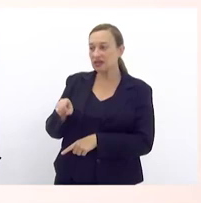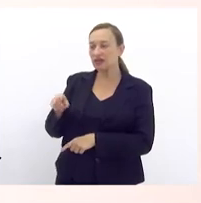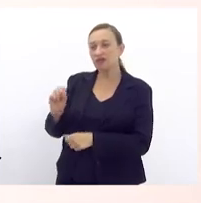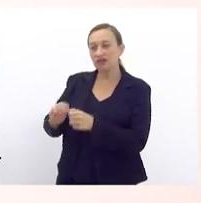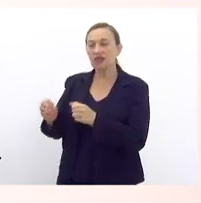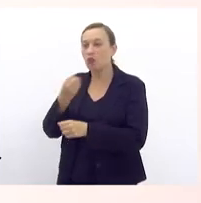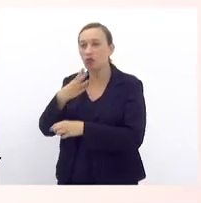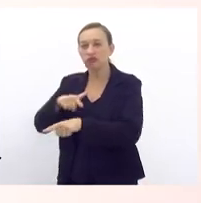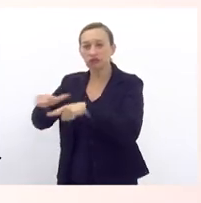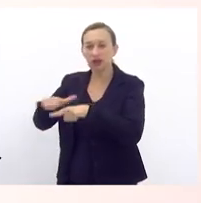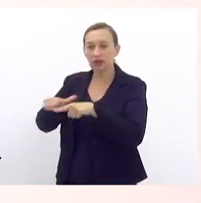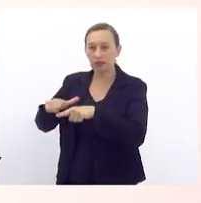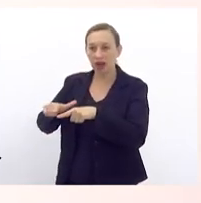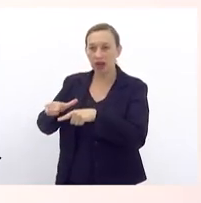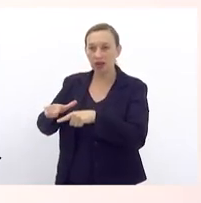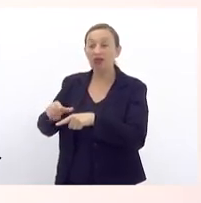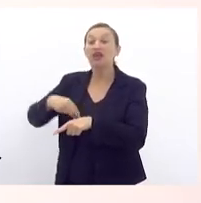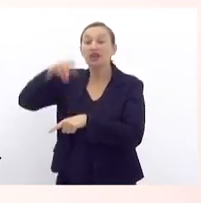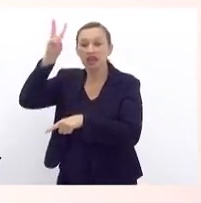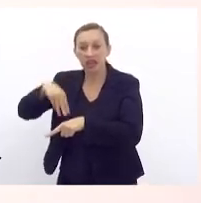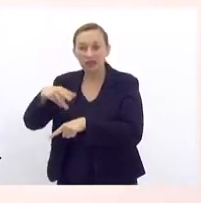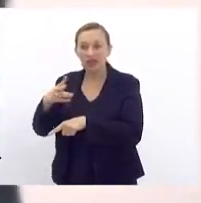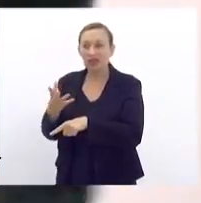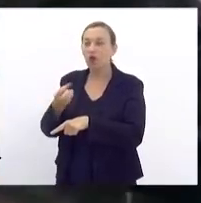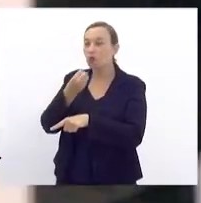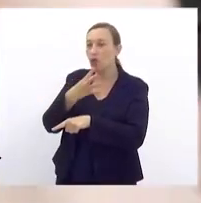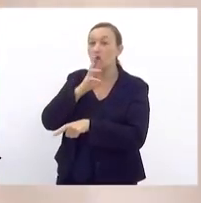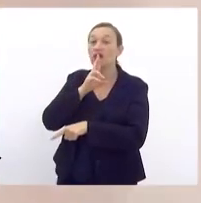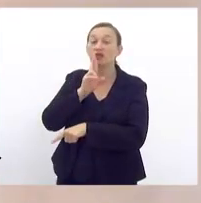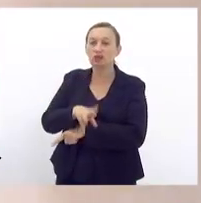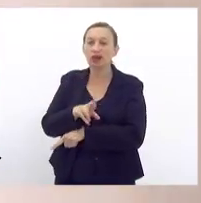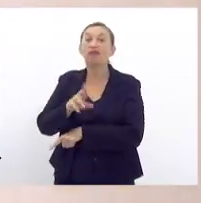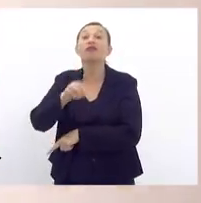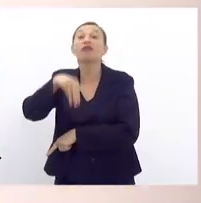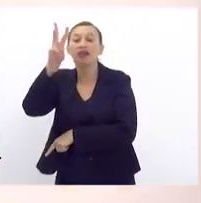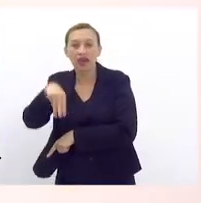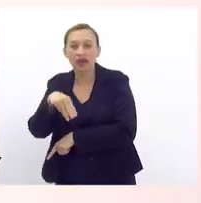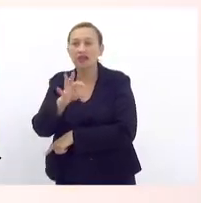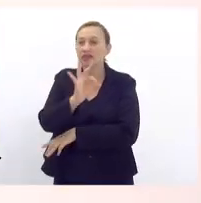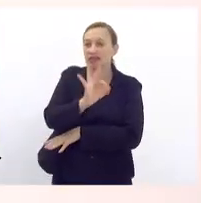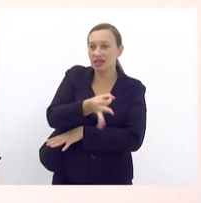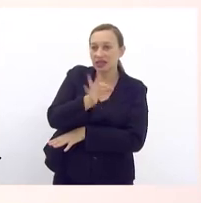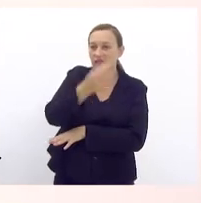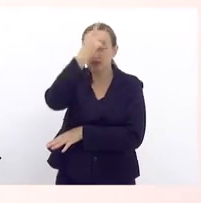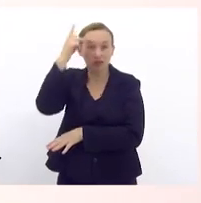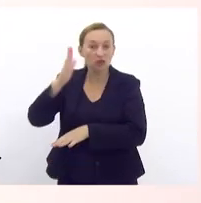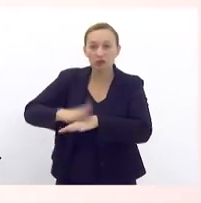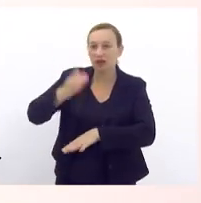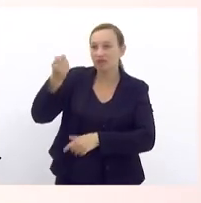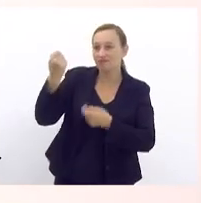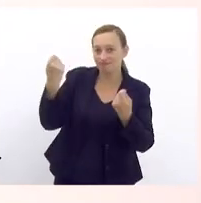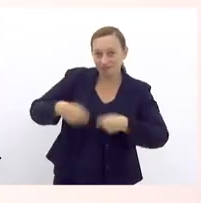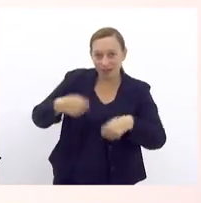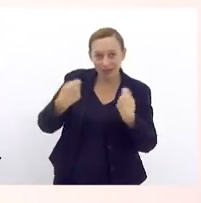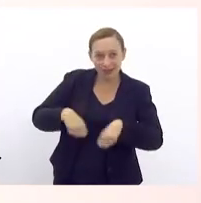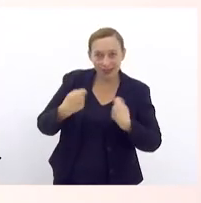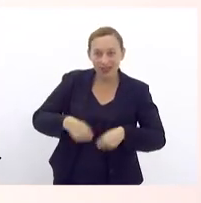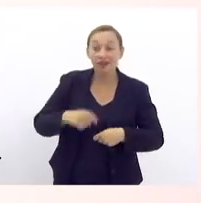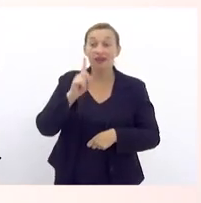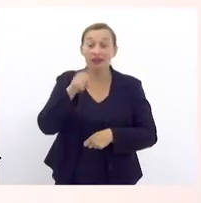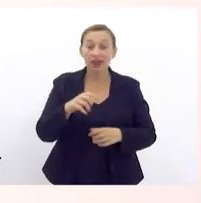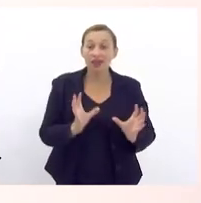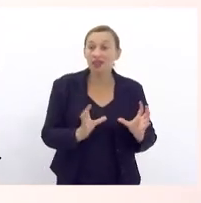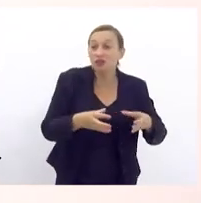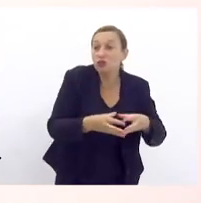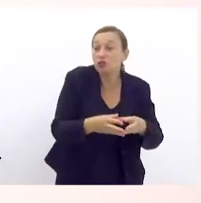quem vai colher os frutos desse resultado né Kátia vai ser exatamente as pessoas que mais necessitam que é esse grupo